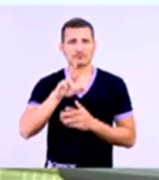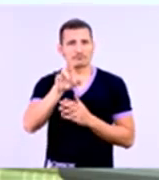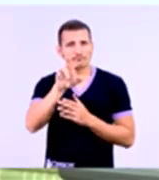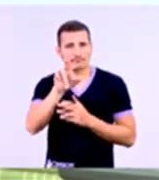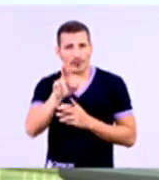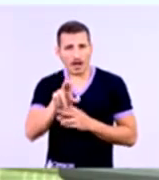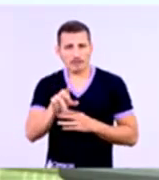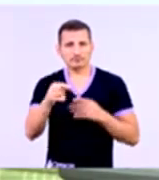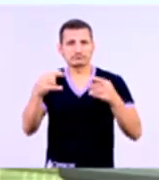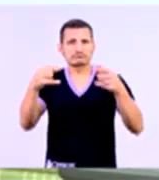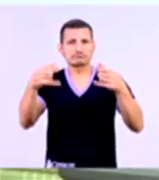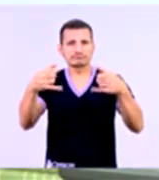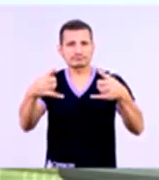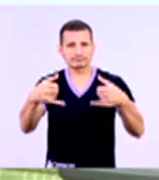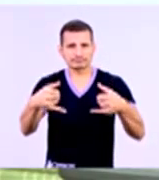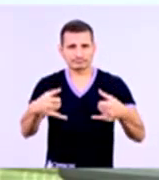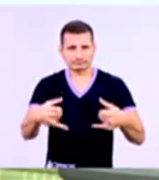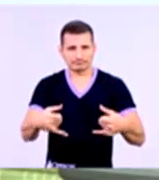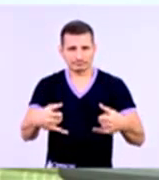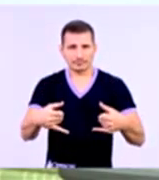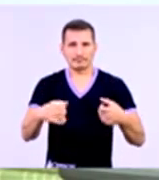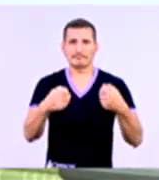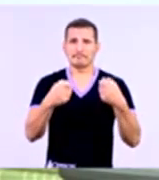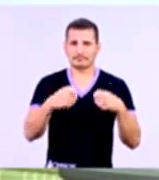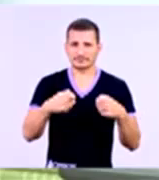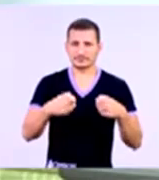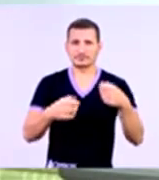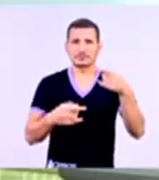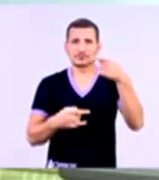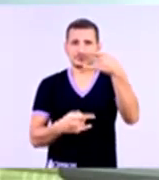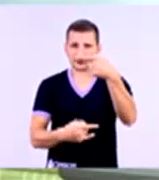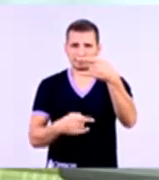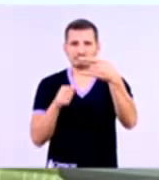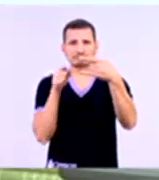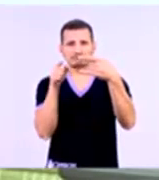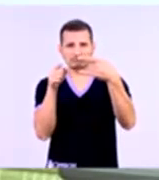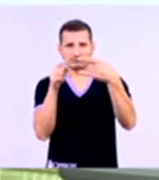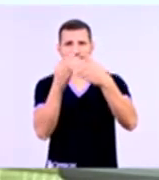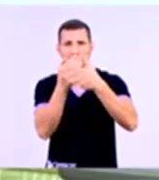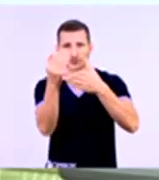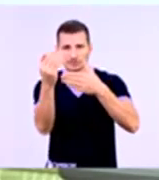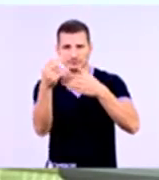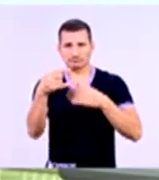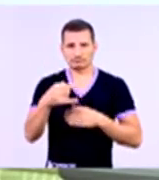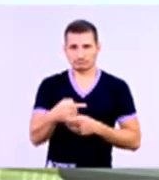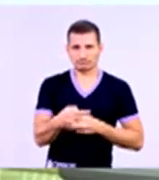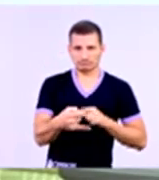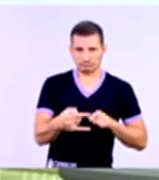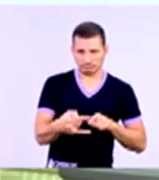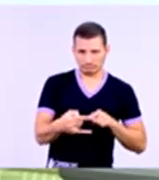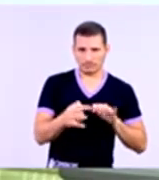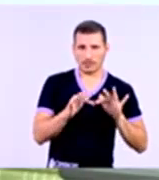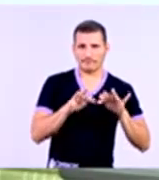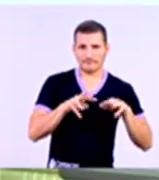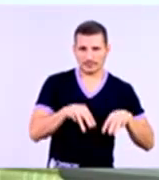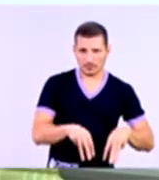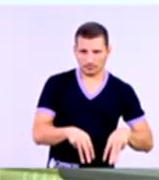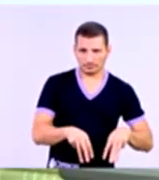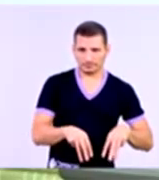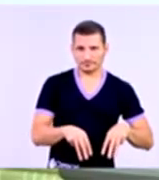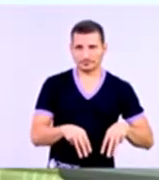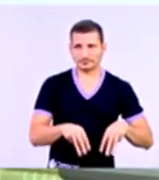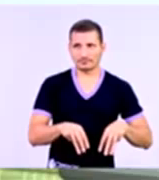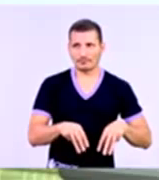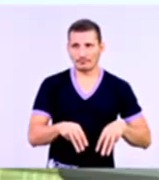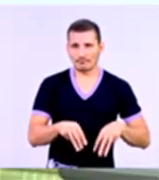ele precisa de um colchete para definir onde está o início e onde está o fim. Já que